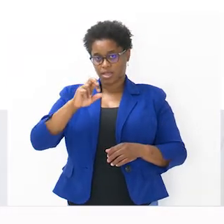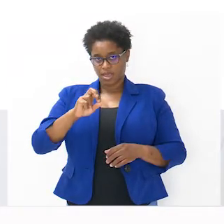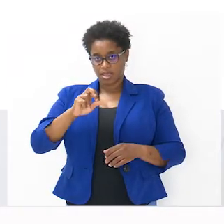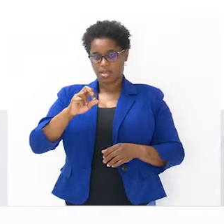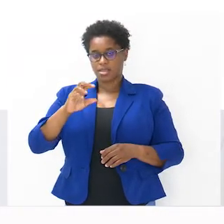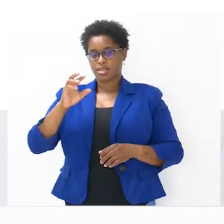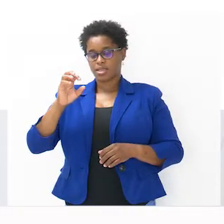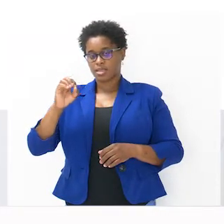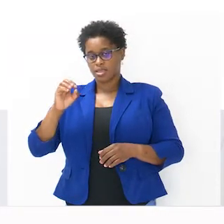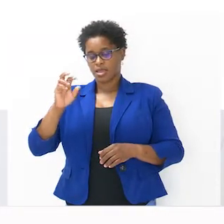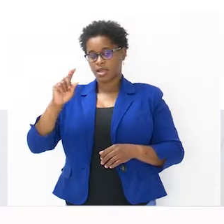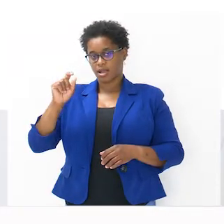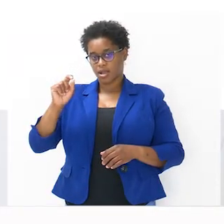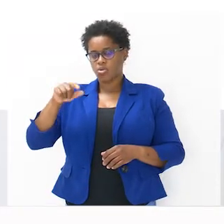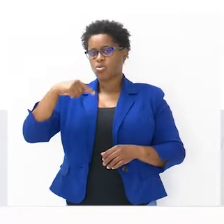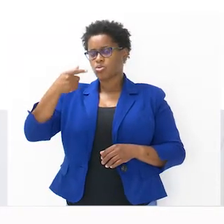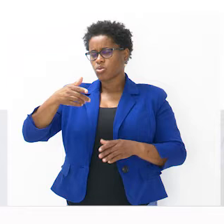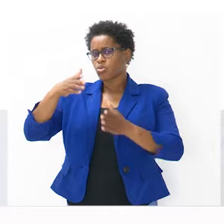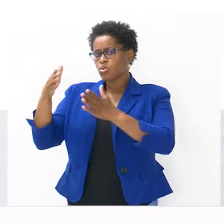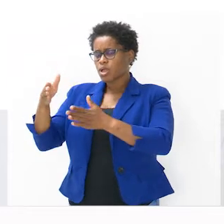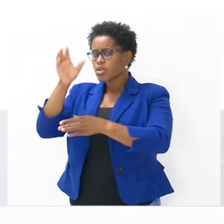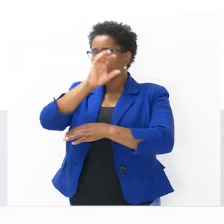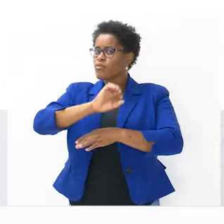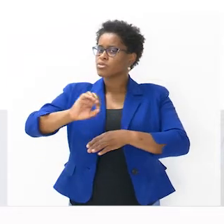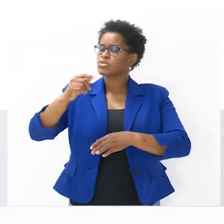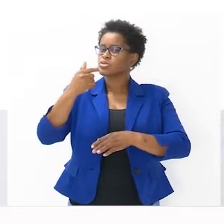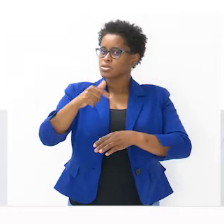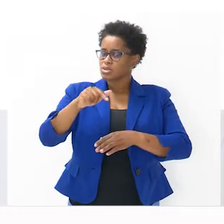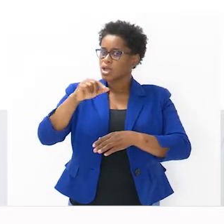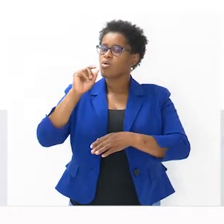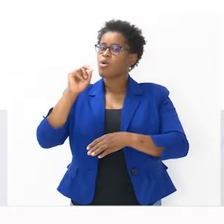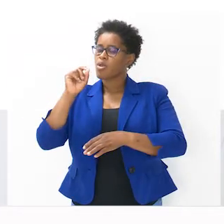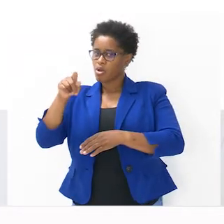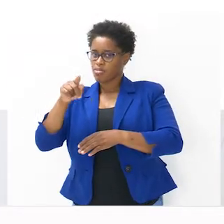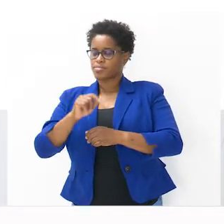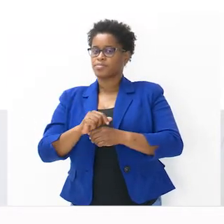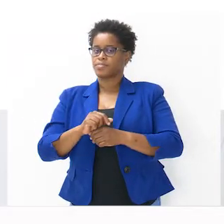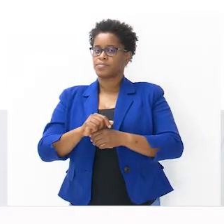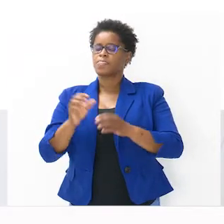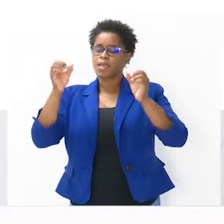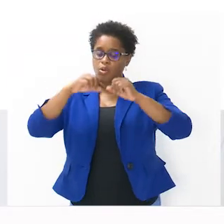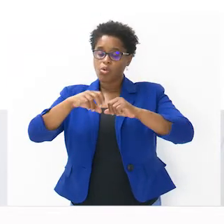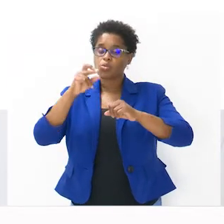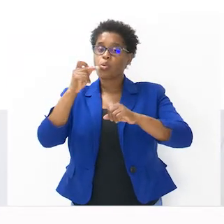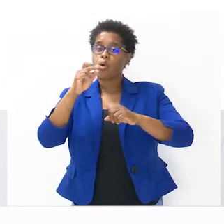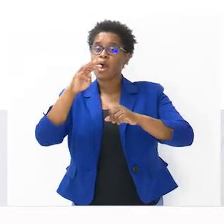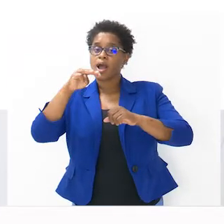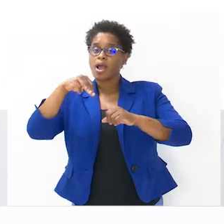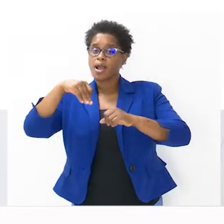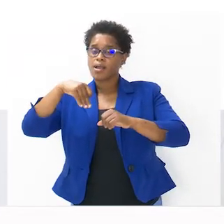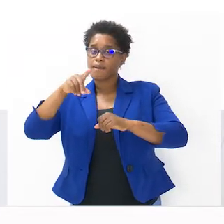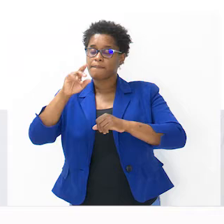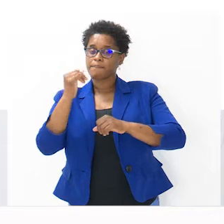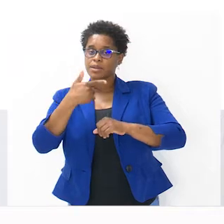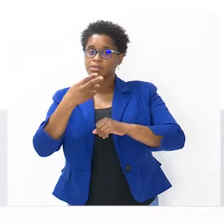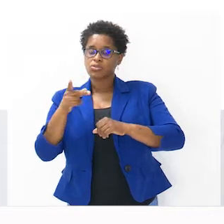180 graus. Do outro lado, vocês têm a sua classificação. De acordo com a amplitude, vocês vão